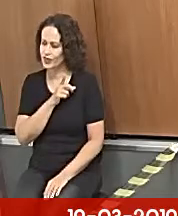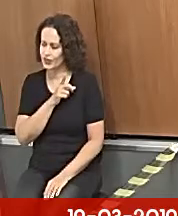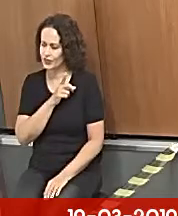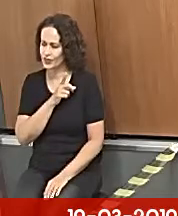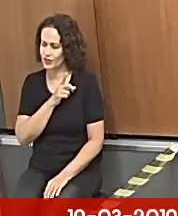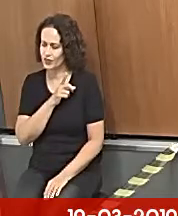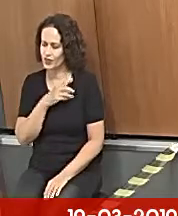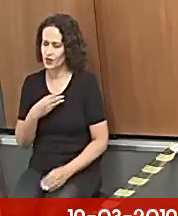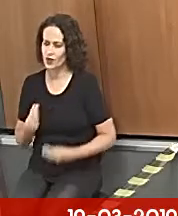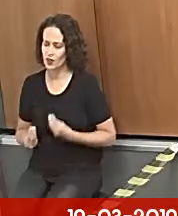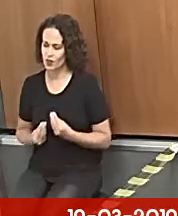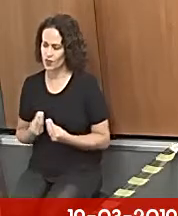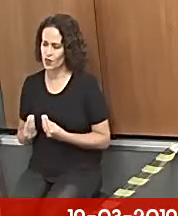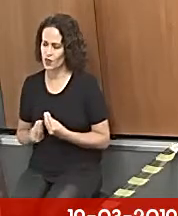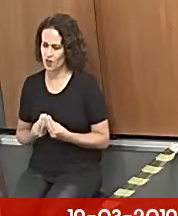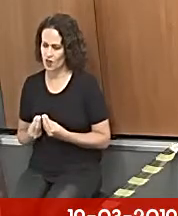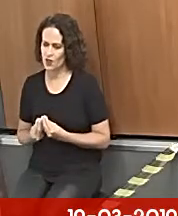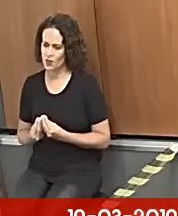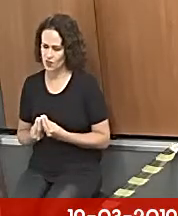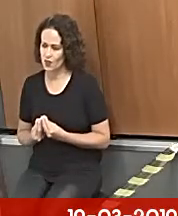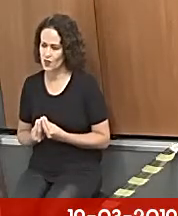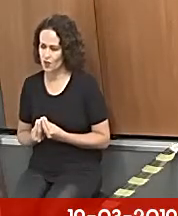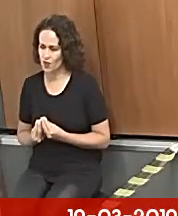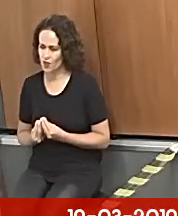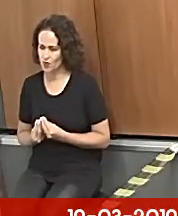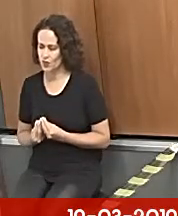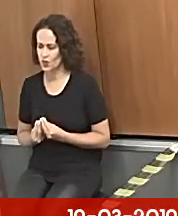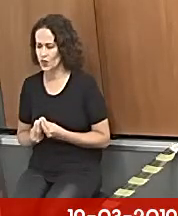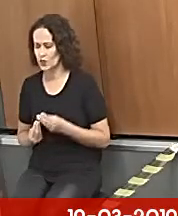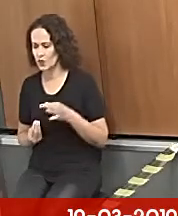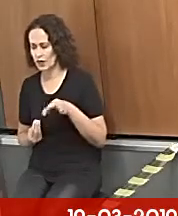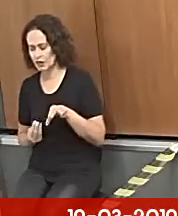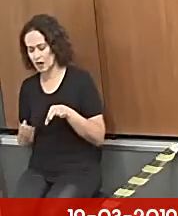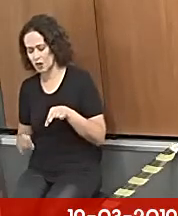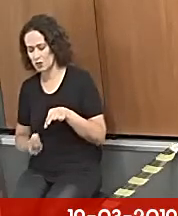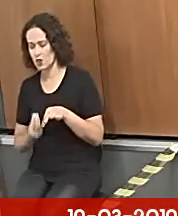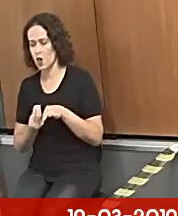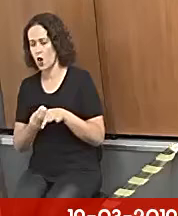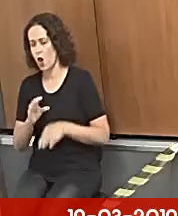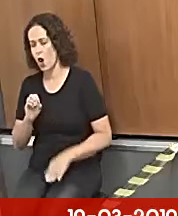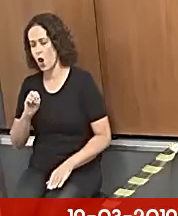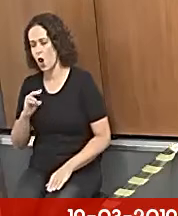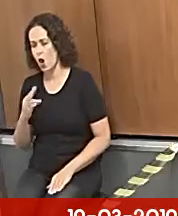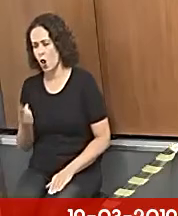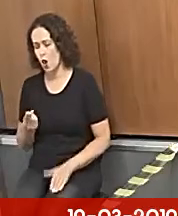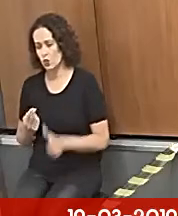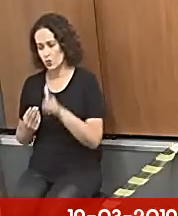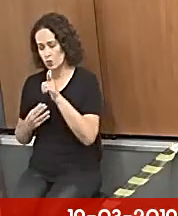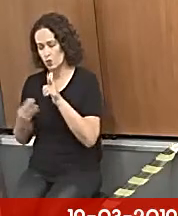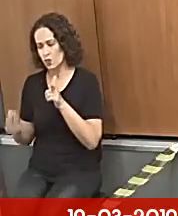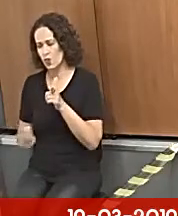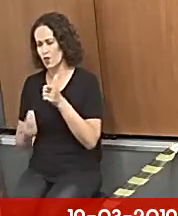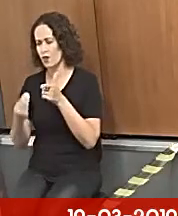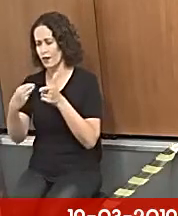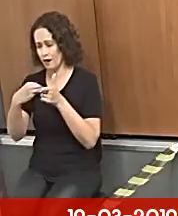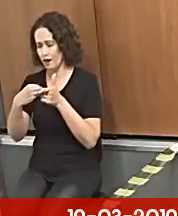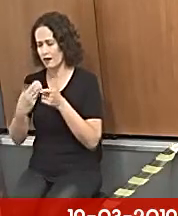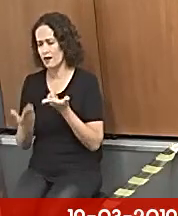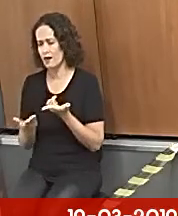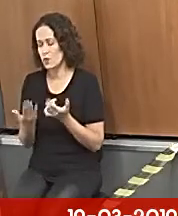vaginal dada oriental da mulher o dono no pênis do homem aquilo é nenhum sacrifício é doloroso